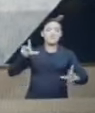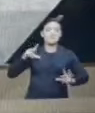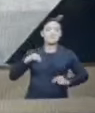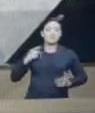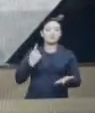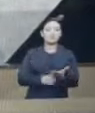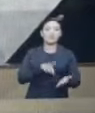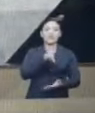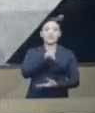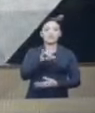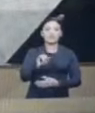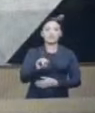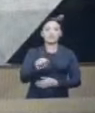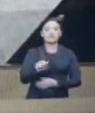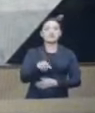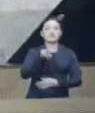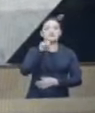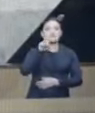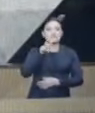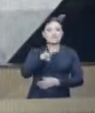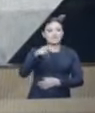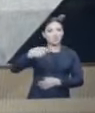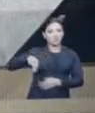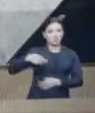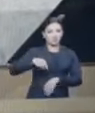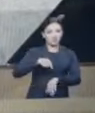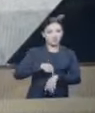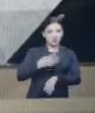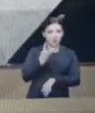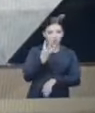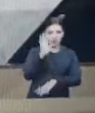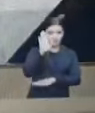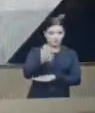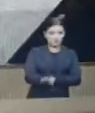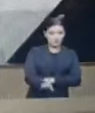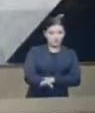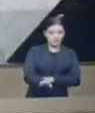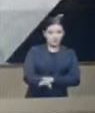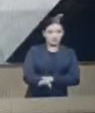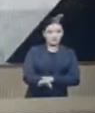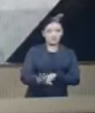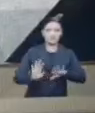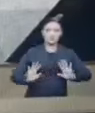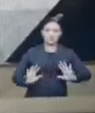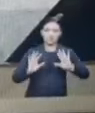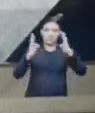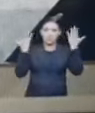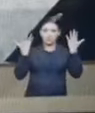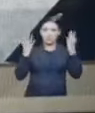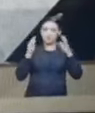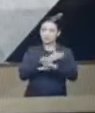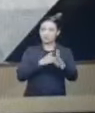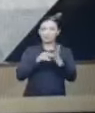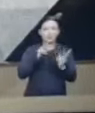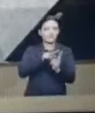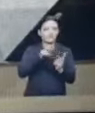dia 5 às 16 horas, uma solenidade estritamente